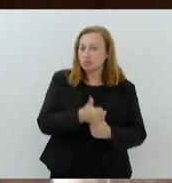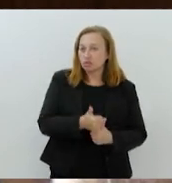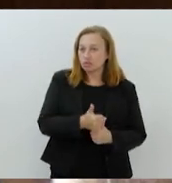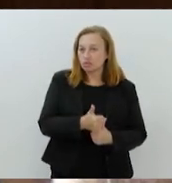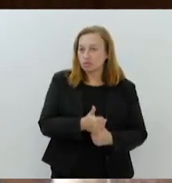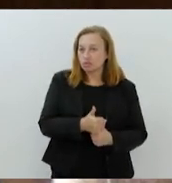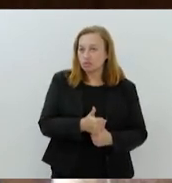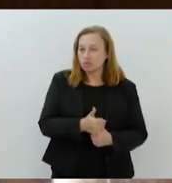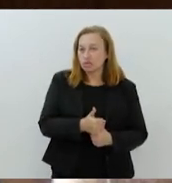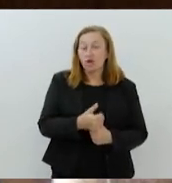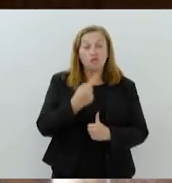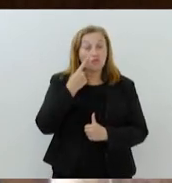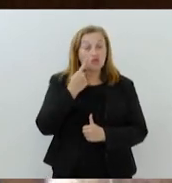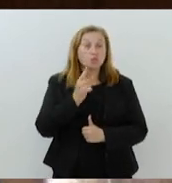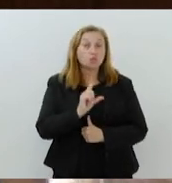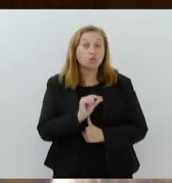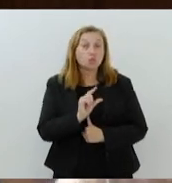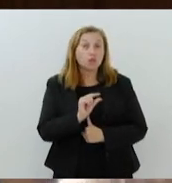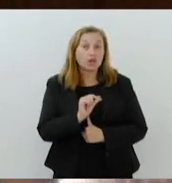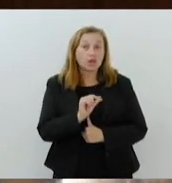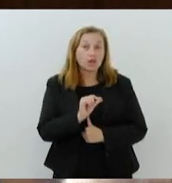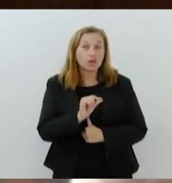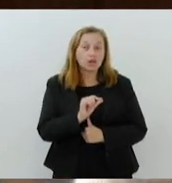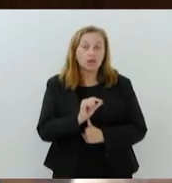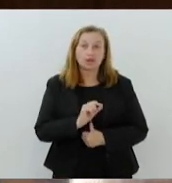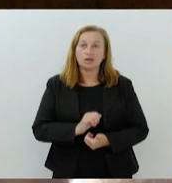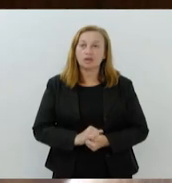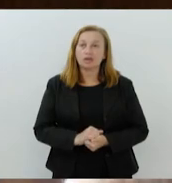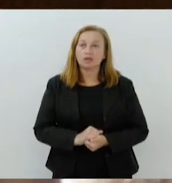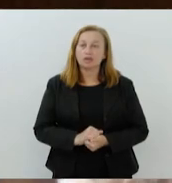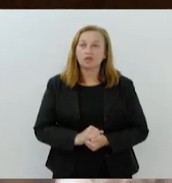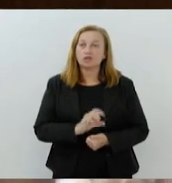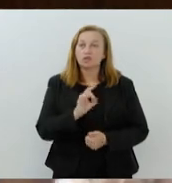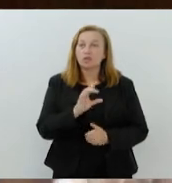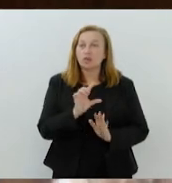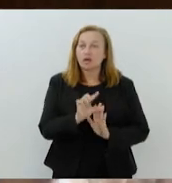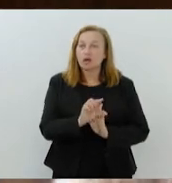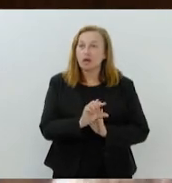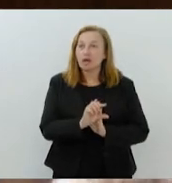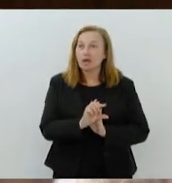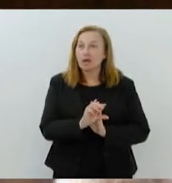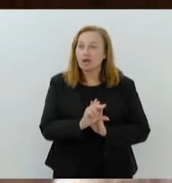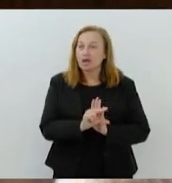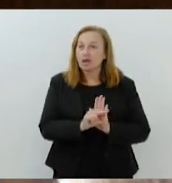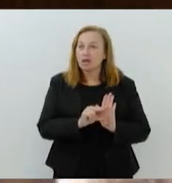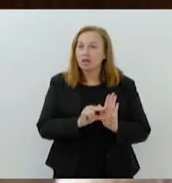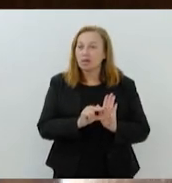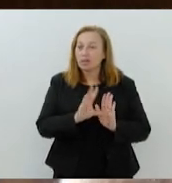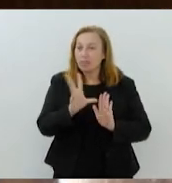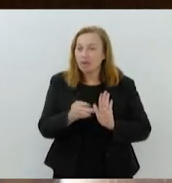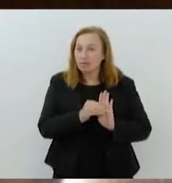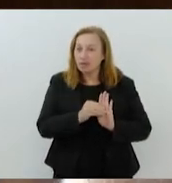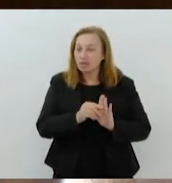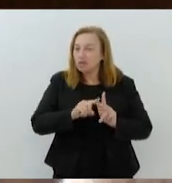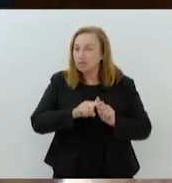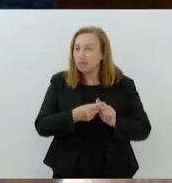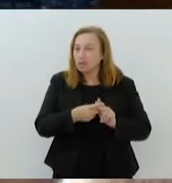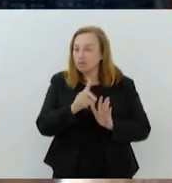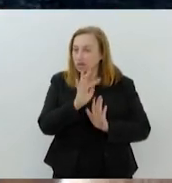substitutivo, visto que seriam apenas emendas de correção de